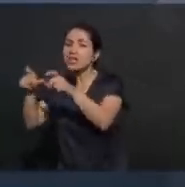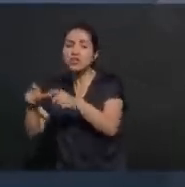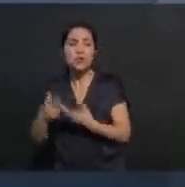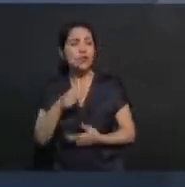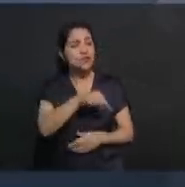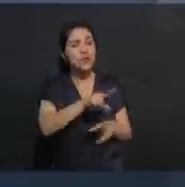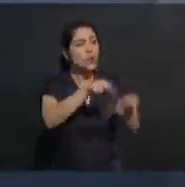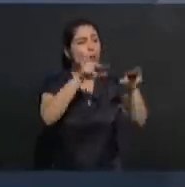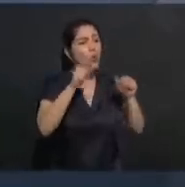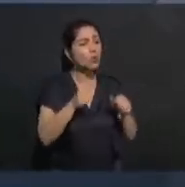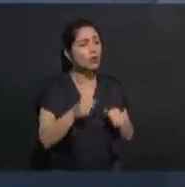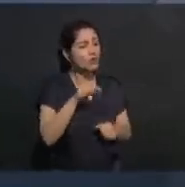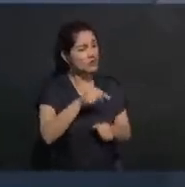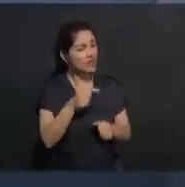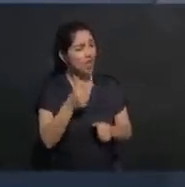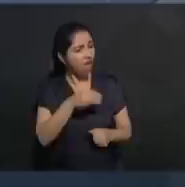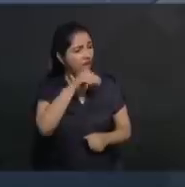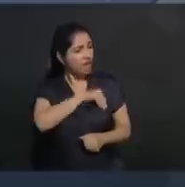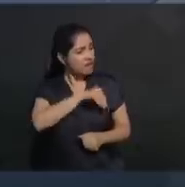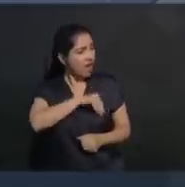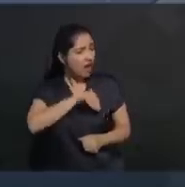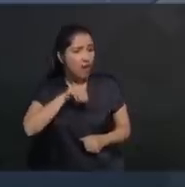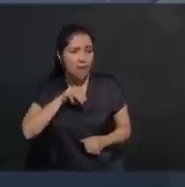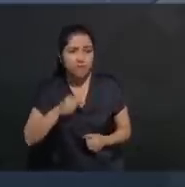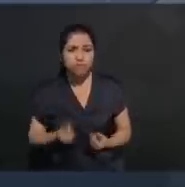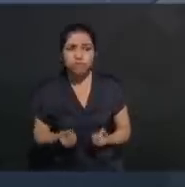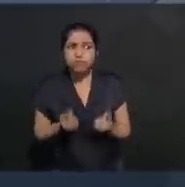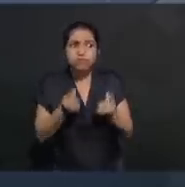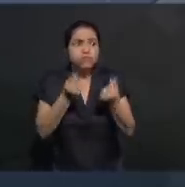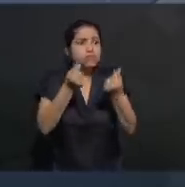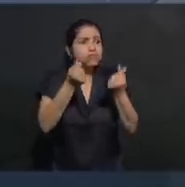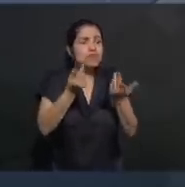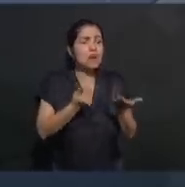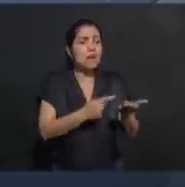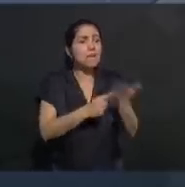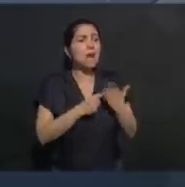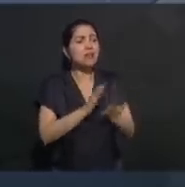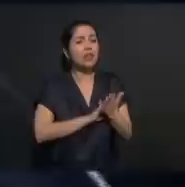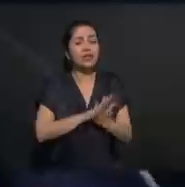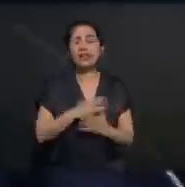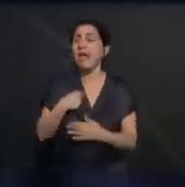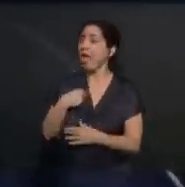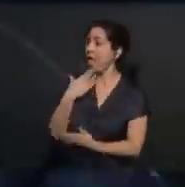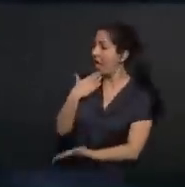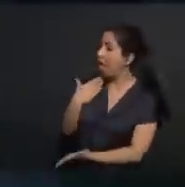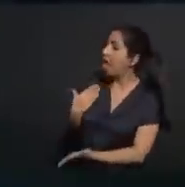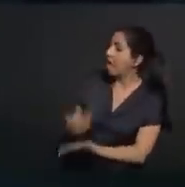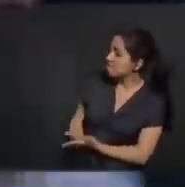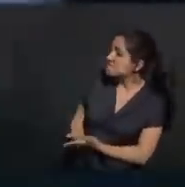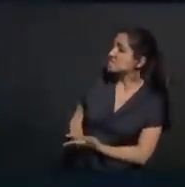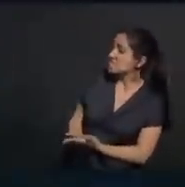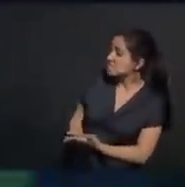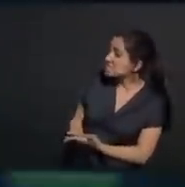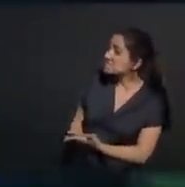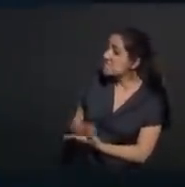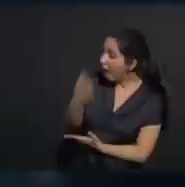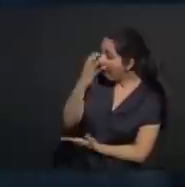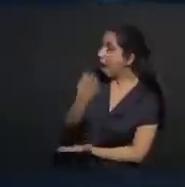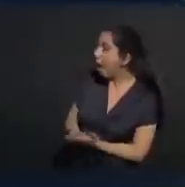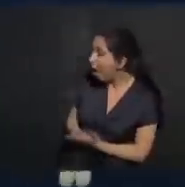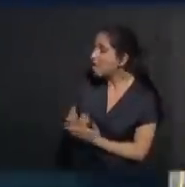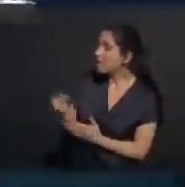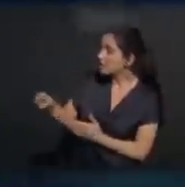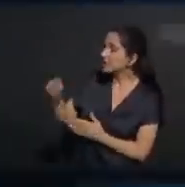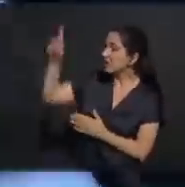ganha milhões, mas não aparece. É, pastor, fico de cara, velho. Como é que Deus te leva nos